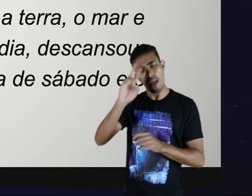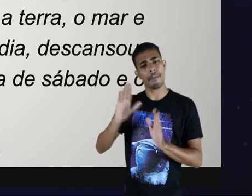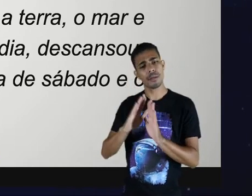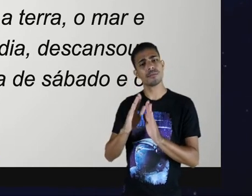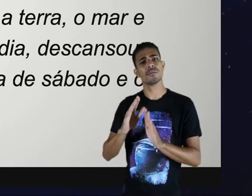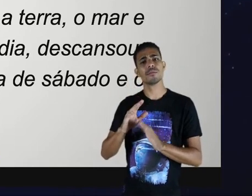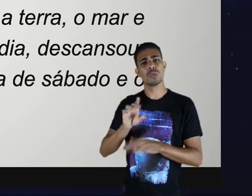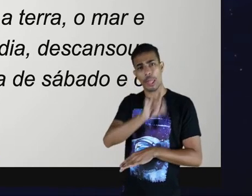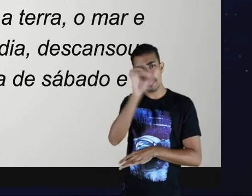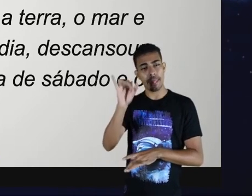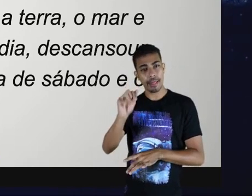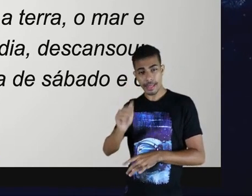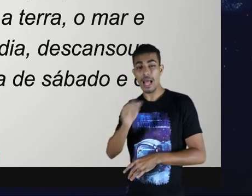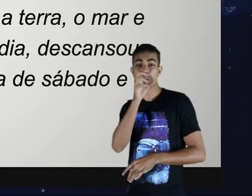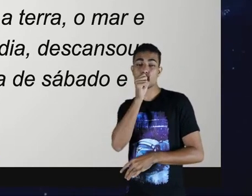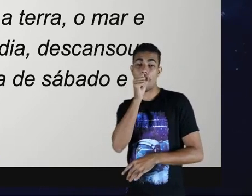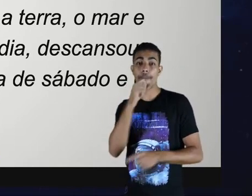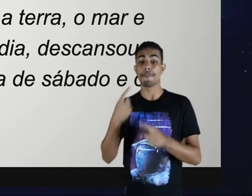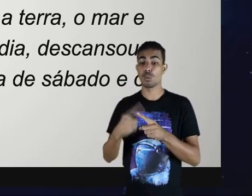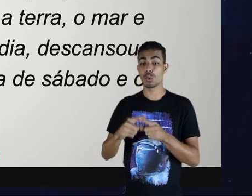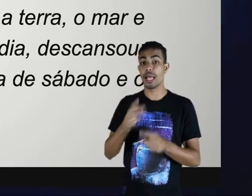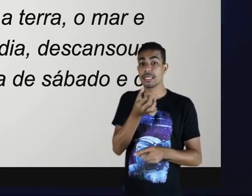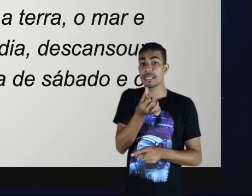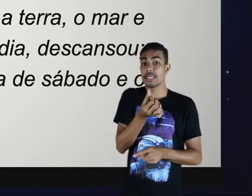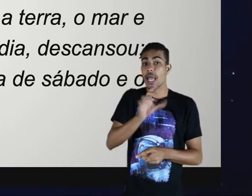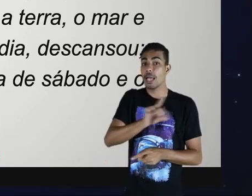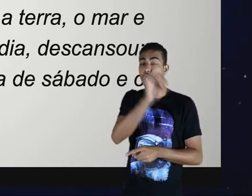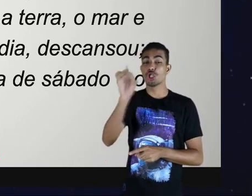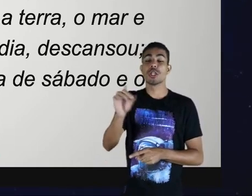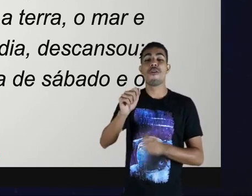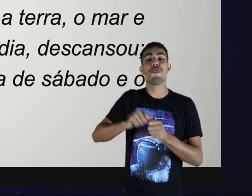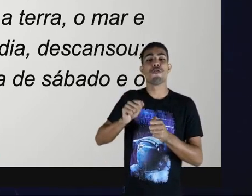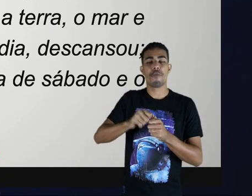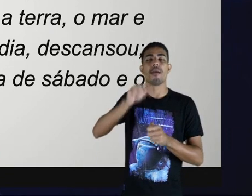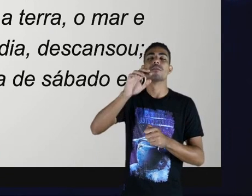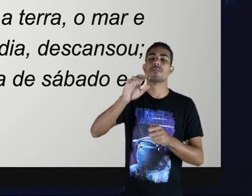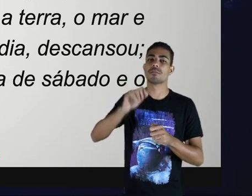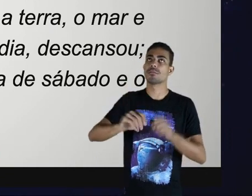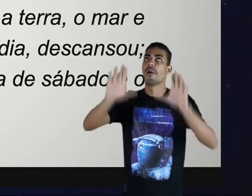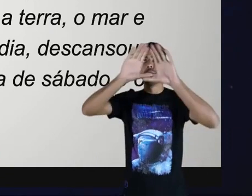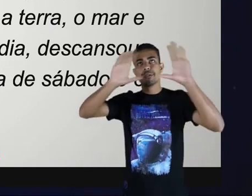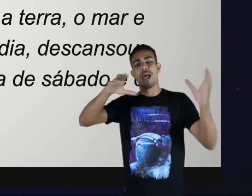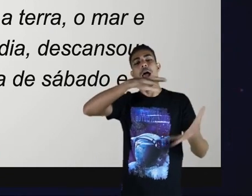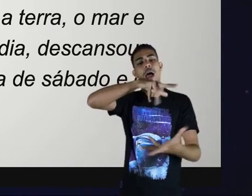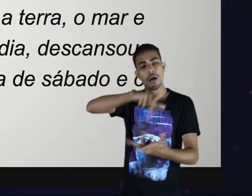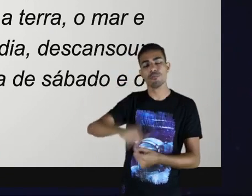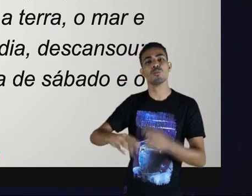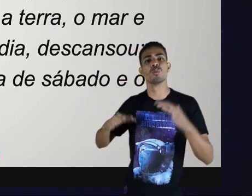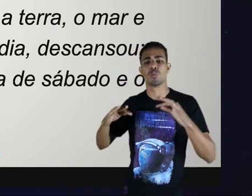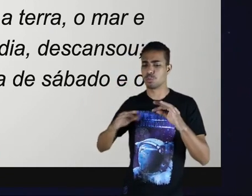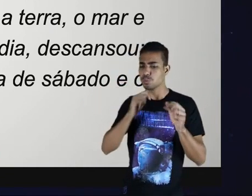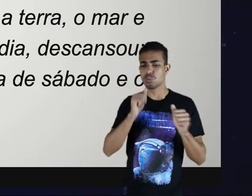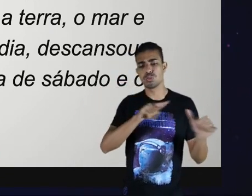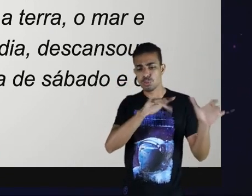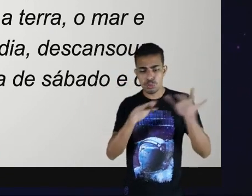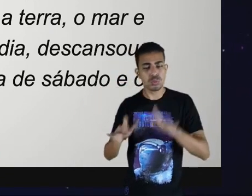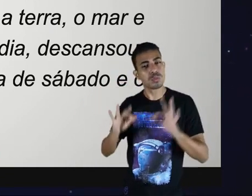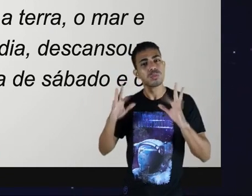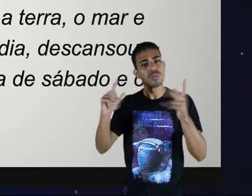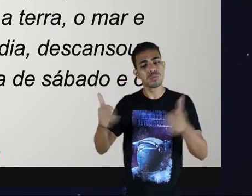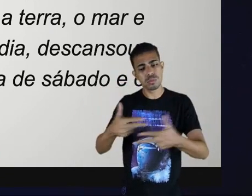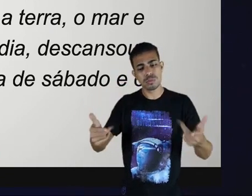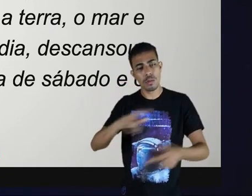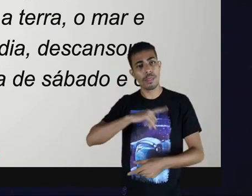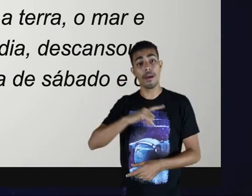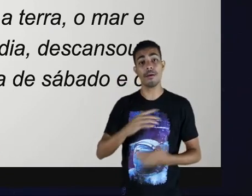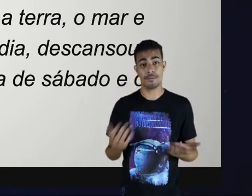sábado. Por quê? Ele diz: porque em 6 dias o Senhor fez os céus, a terra, o mar e tudo